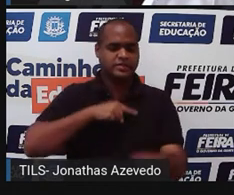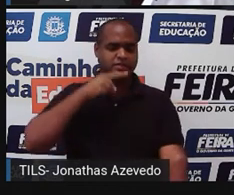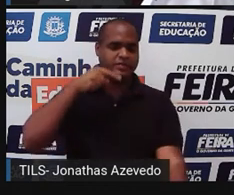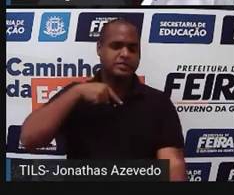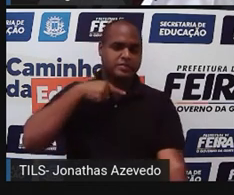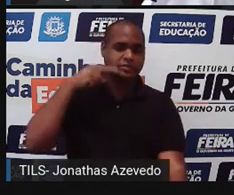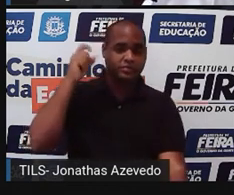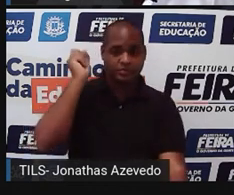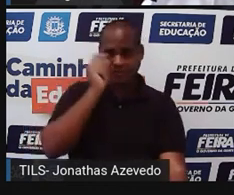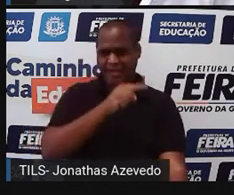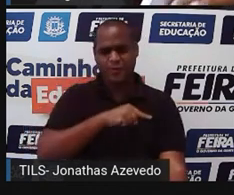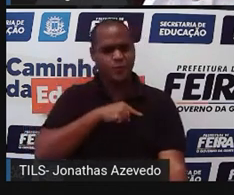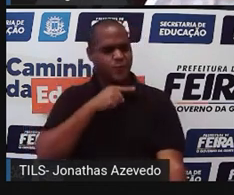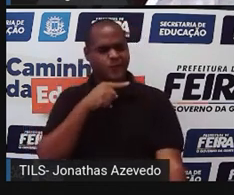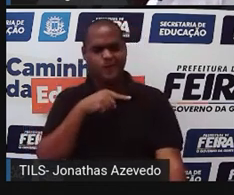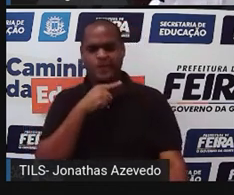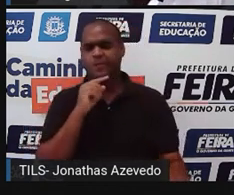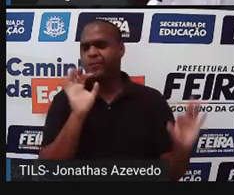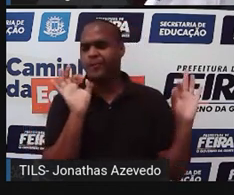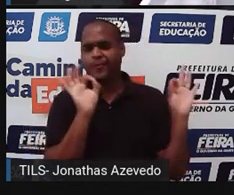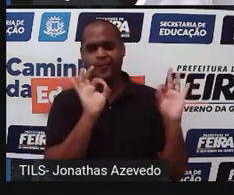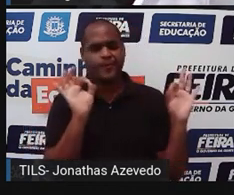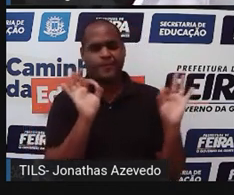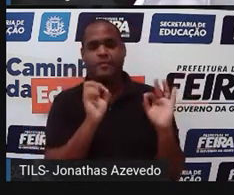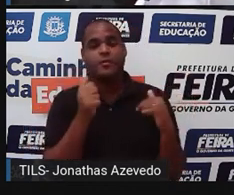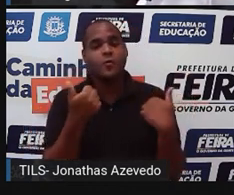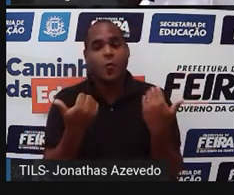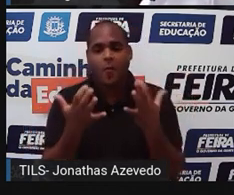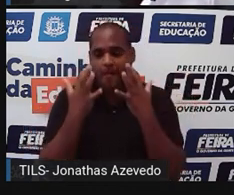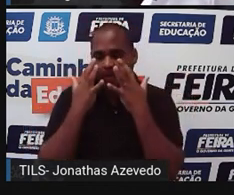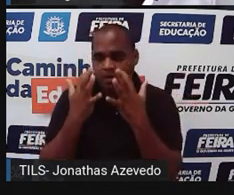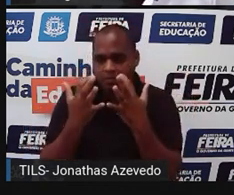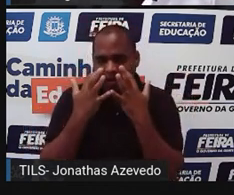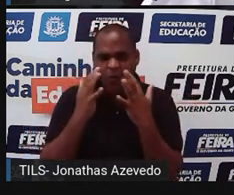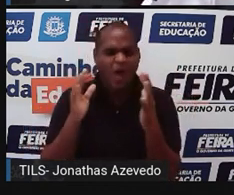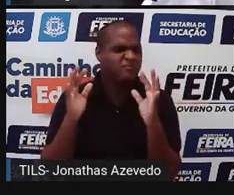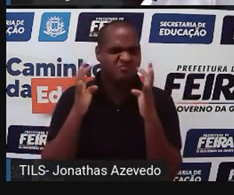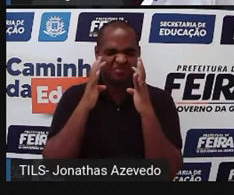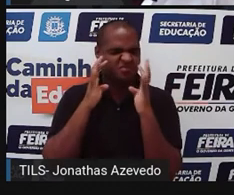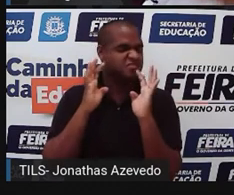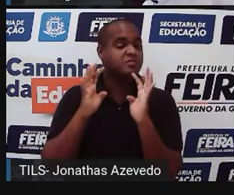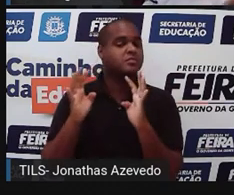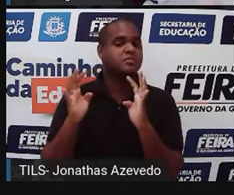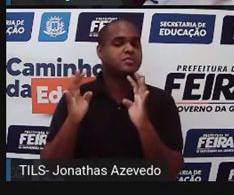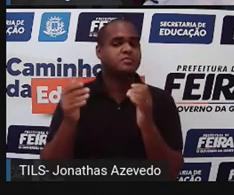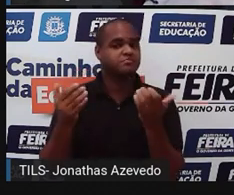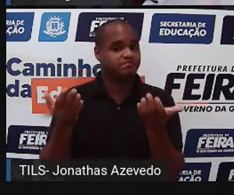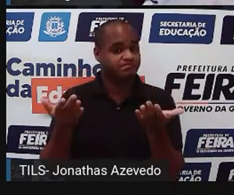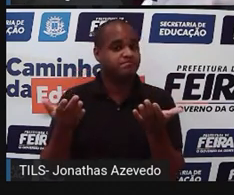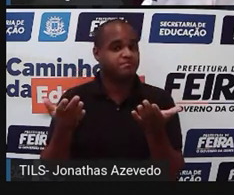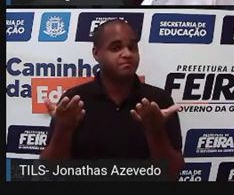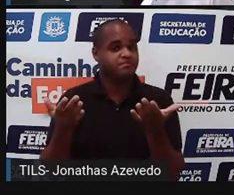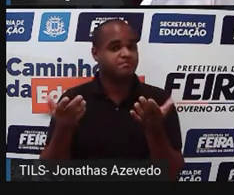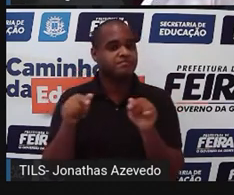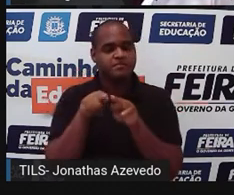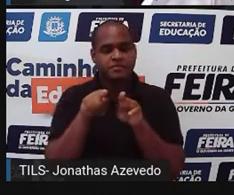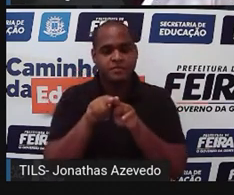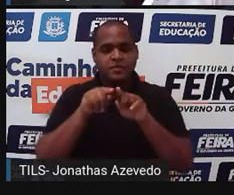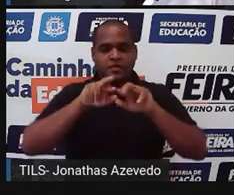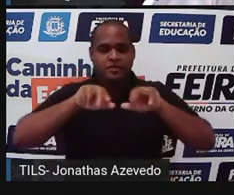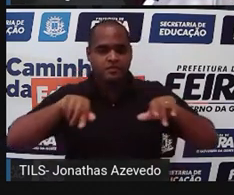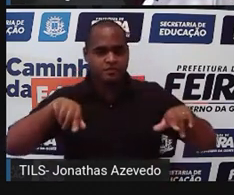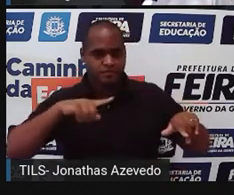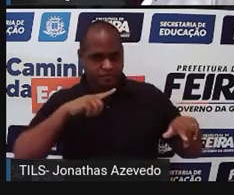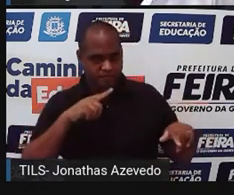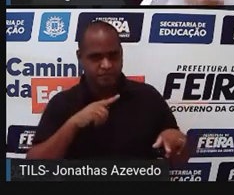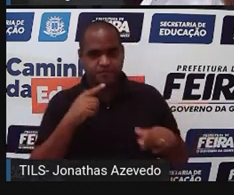dúvida onde teve menos dúvida onde prestou mais atenção ou menos atenção e né todo esse